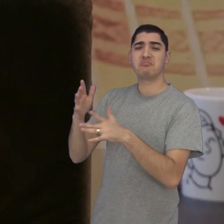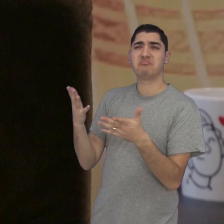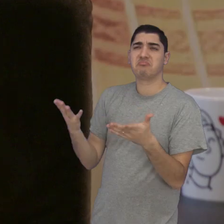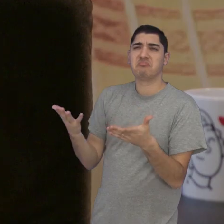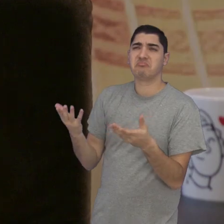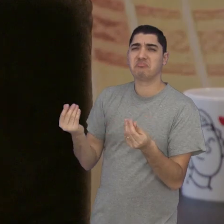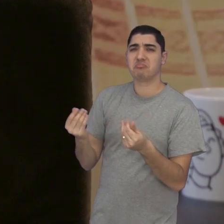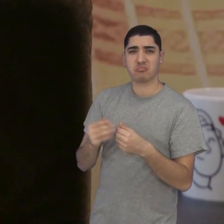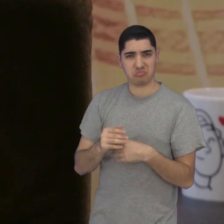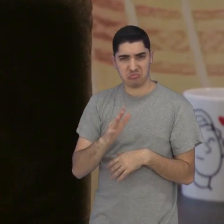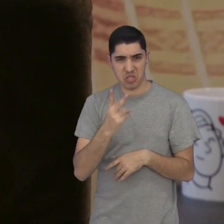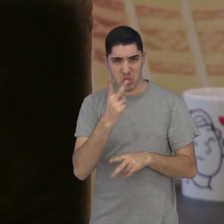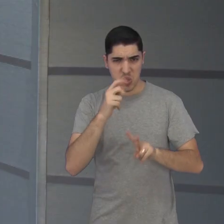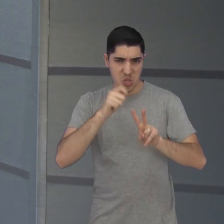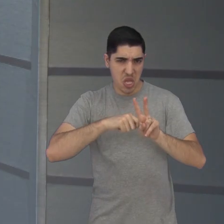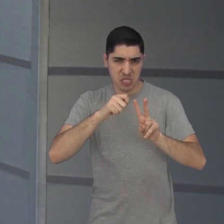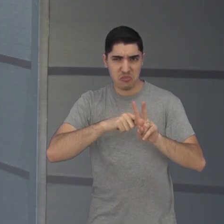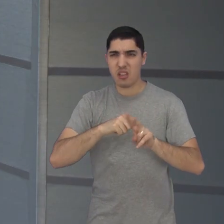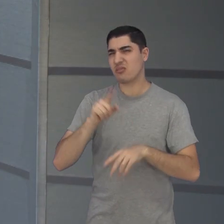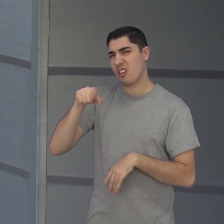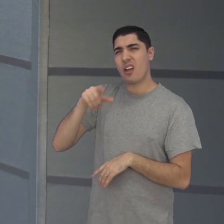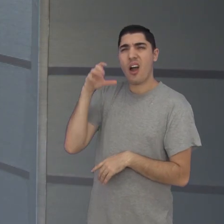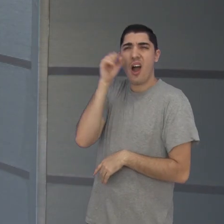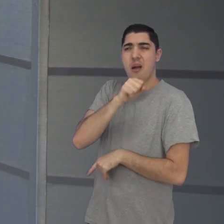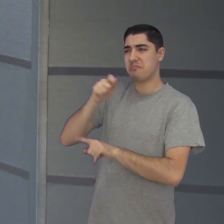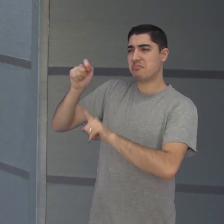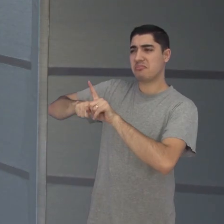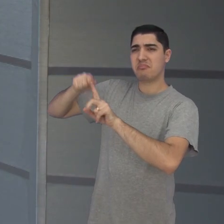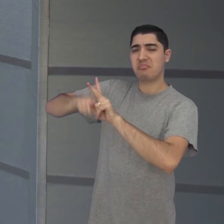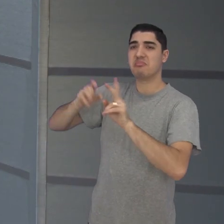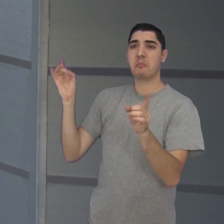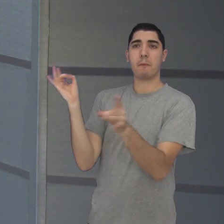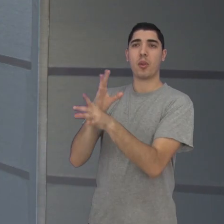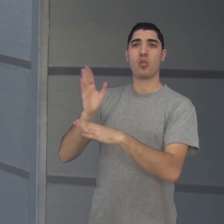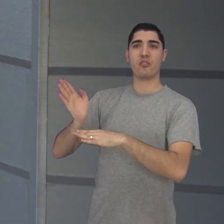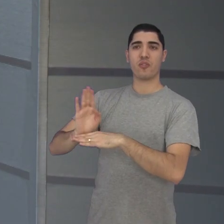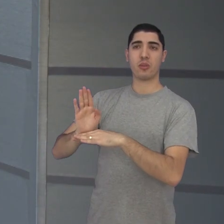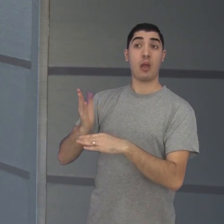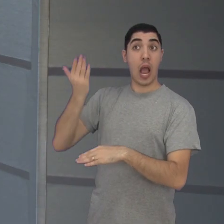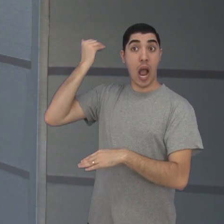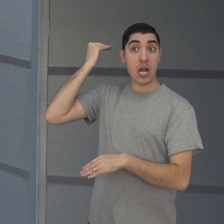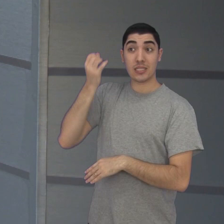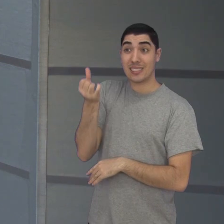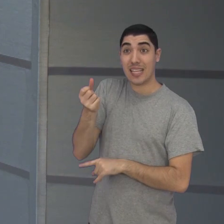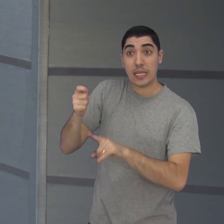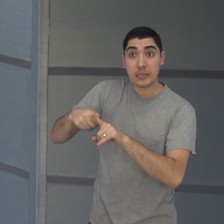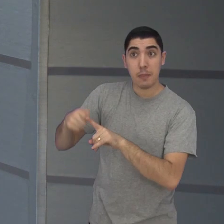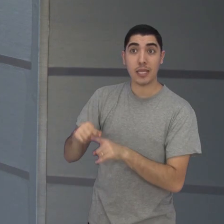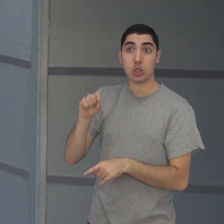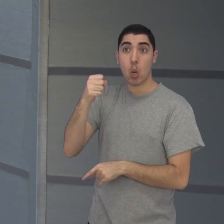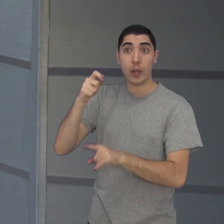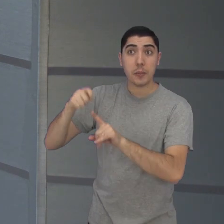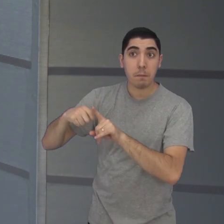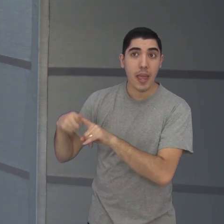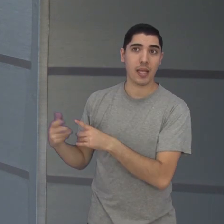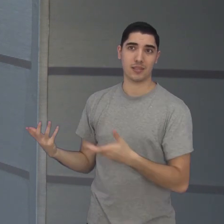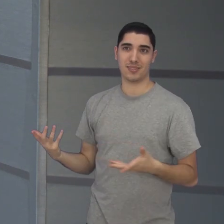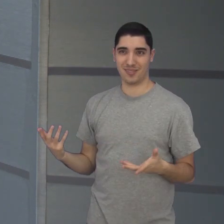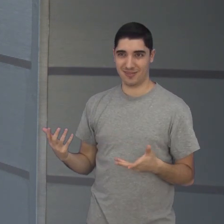lá, uns 2 meses? 2 meses, é rápido, é uma produção, mas naquela época era 6 meses, 8 meses para